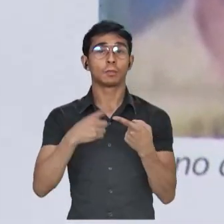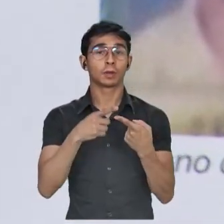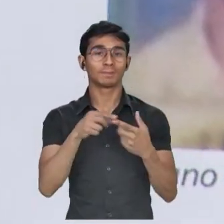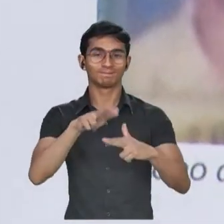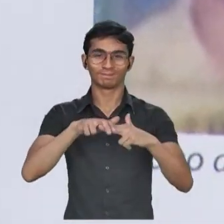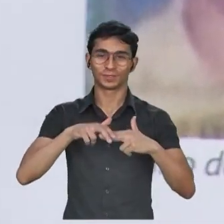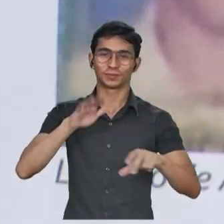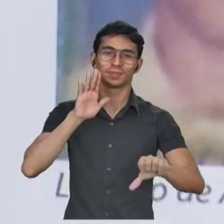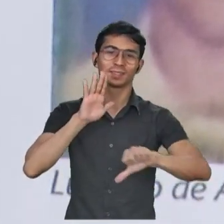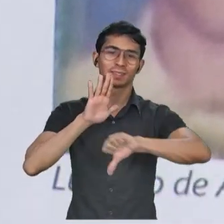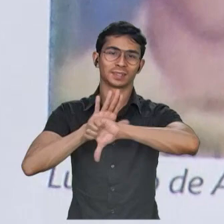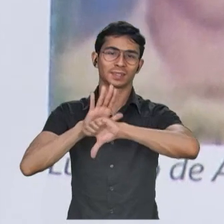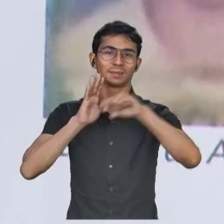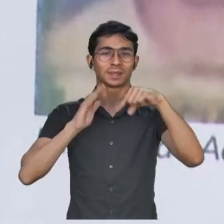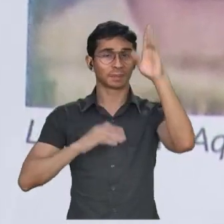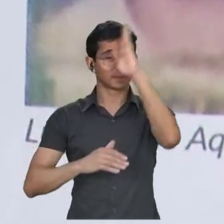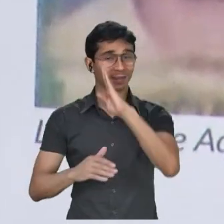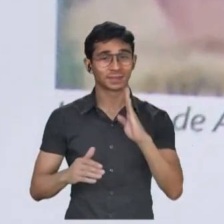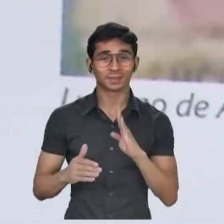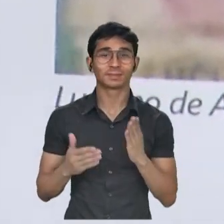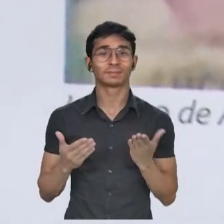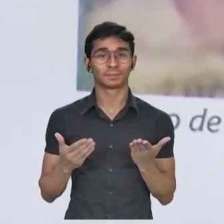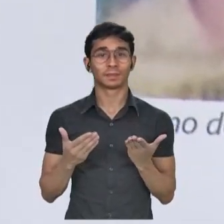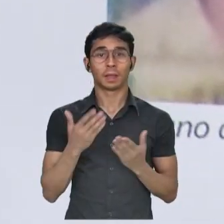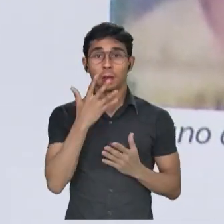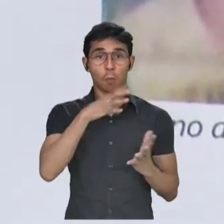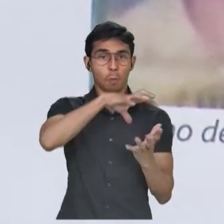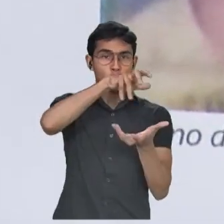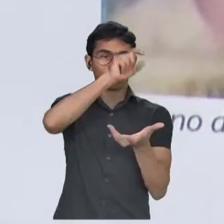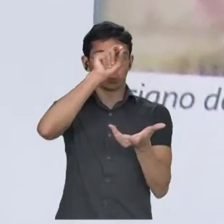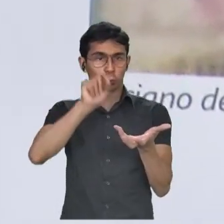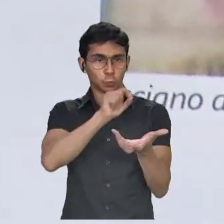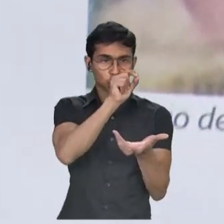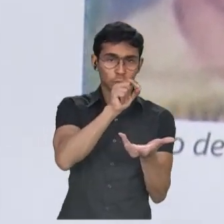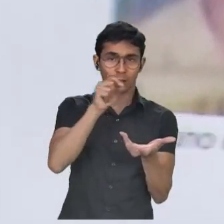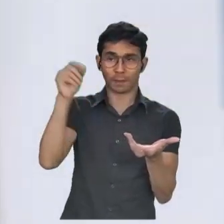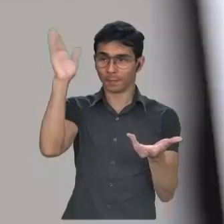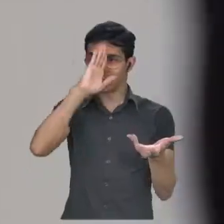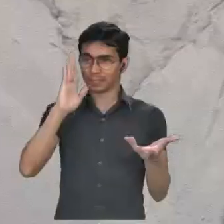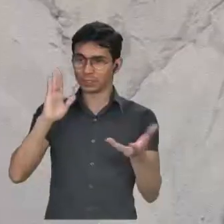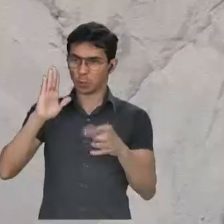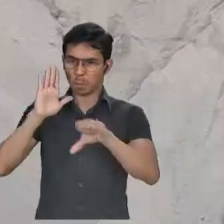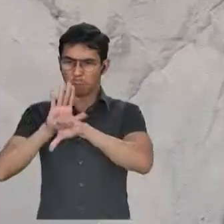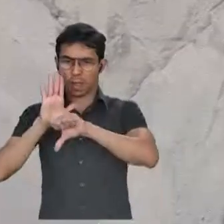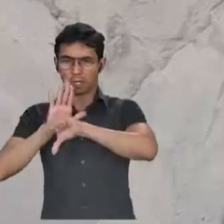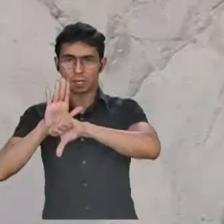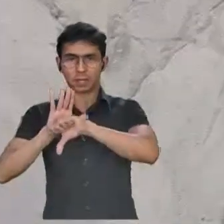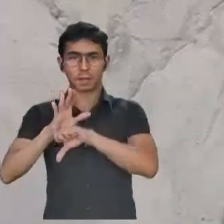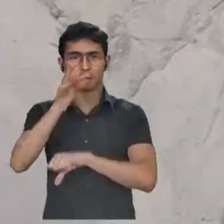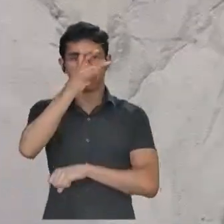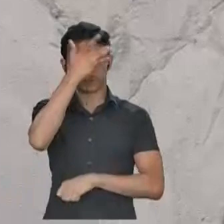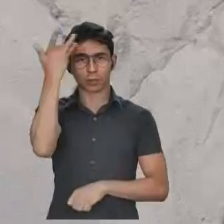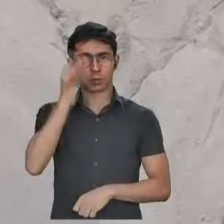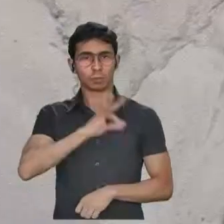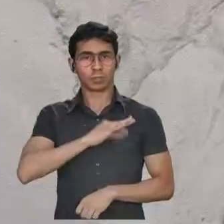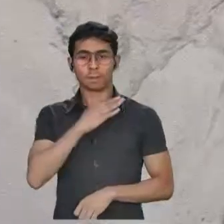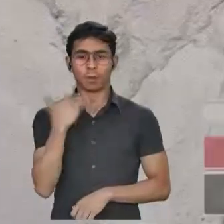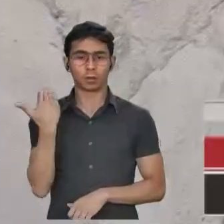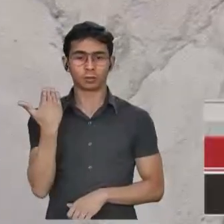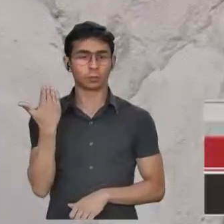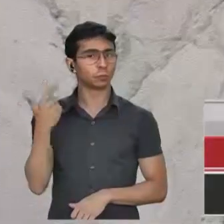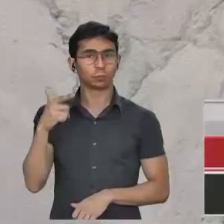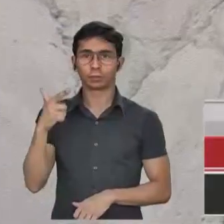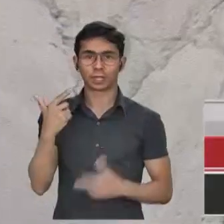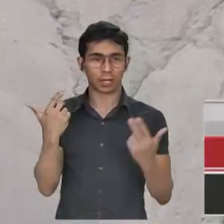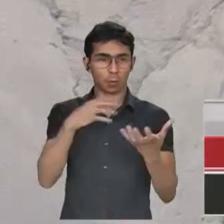e acho que em lugar nenhum no mundo acontece isso 123 policiais todos os dias e esse policial policial